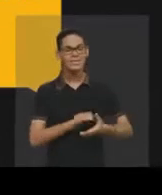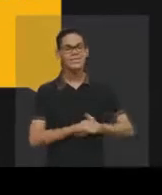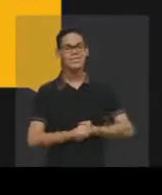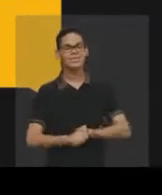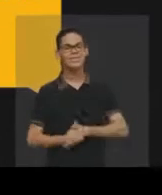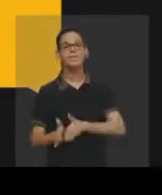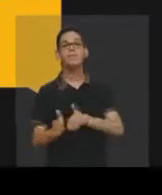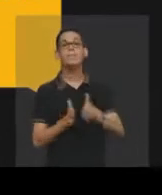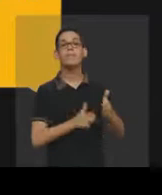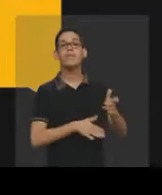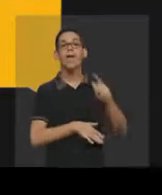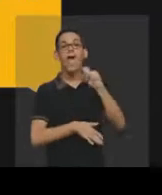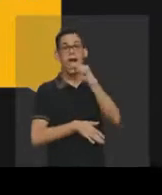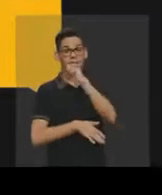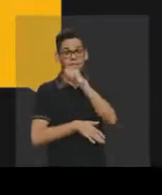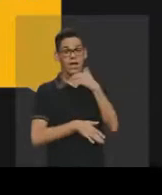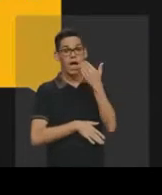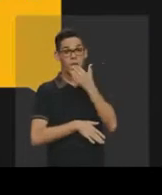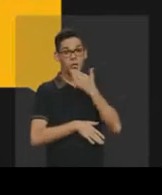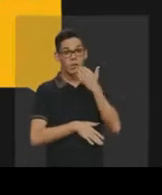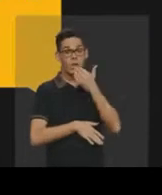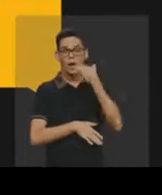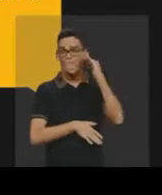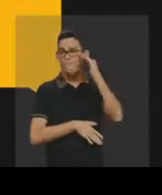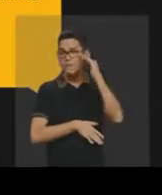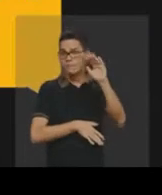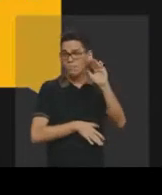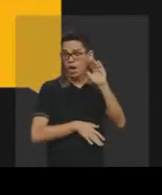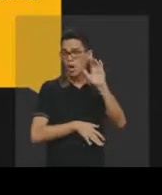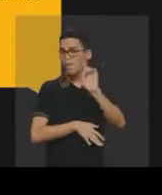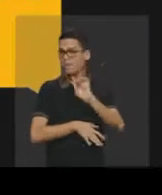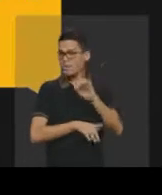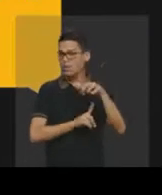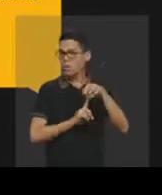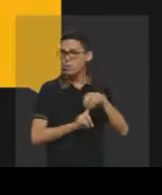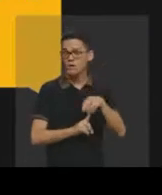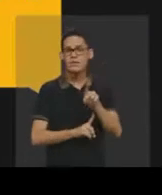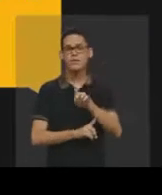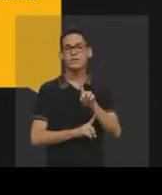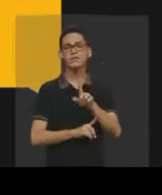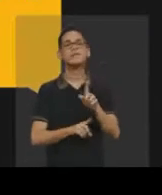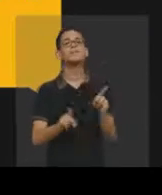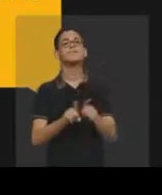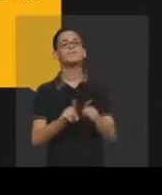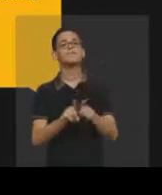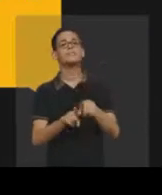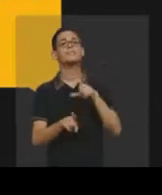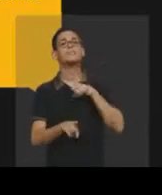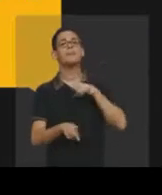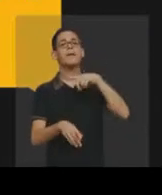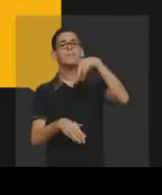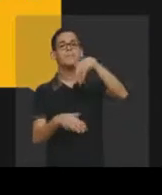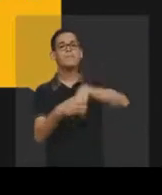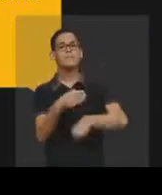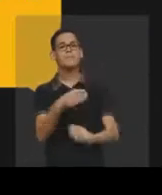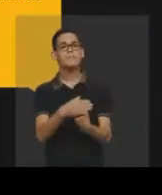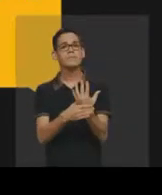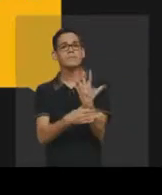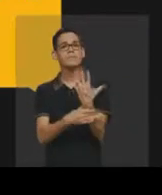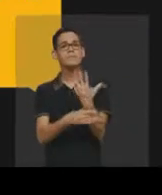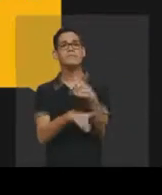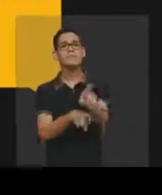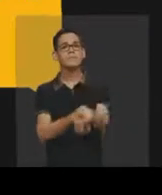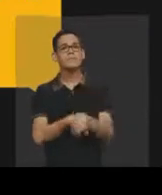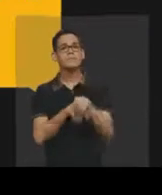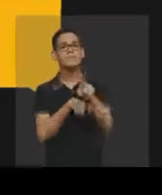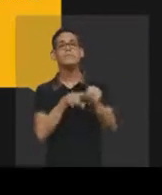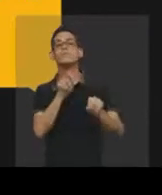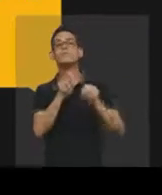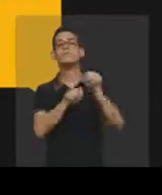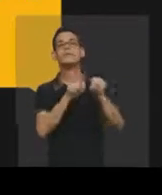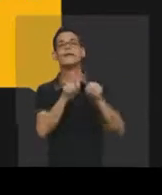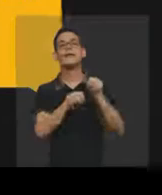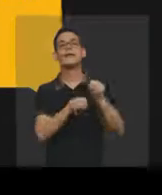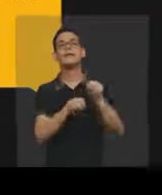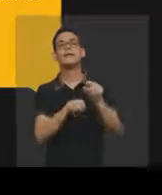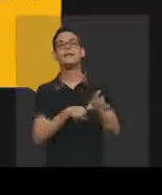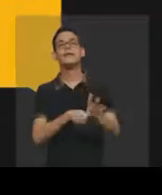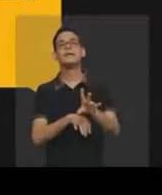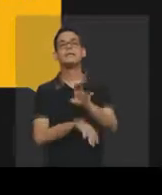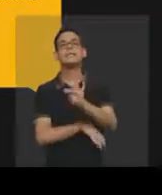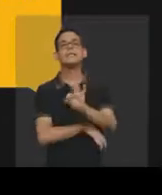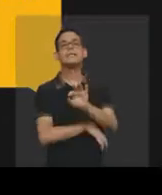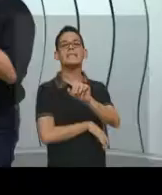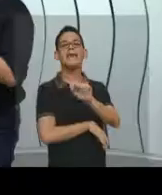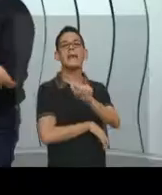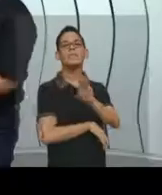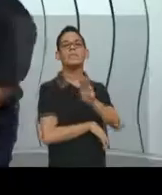cana-de-açúcar foi a principal, mas não foi a única, né? Em menor escala, também ocorreram cultivos de culturas importantes, como o tabaco e o